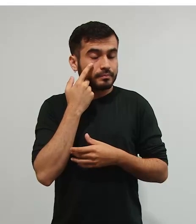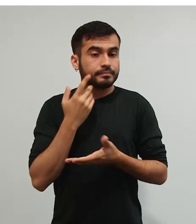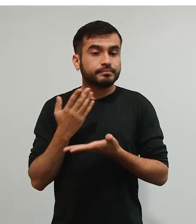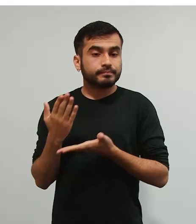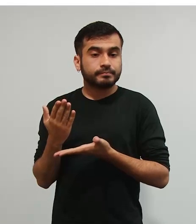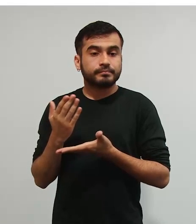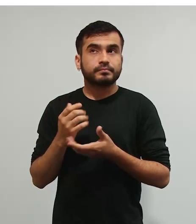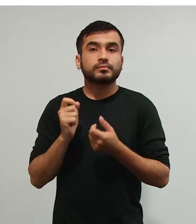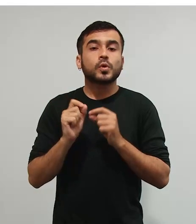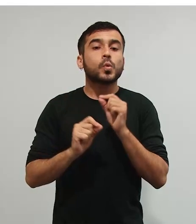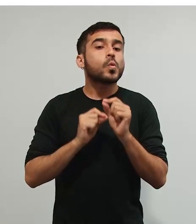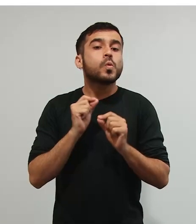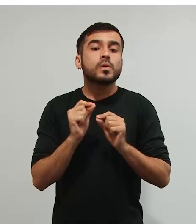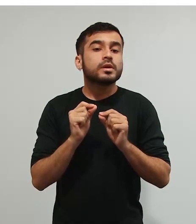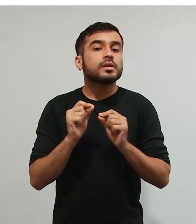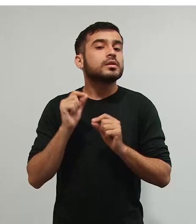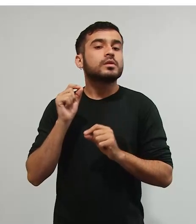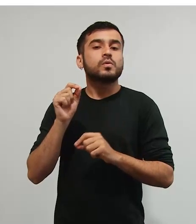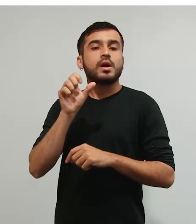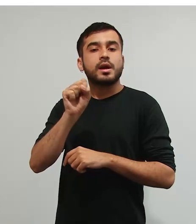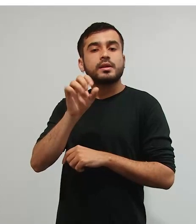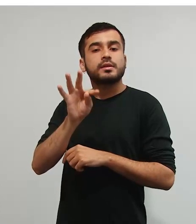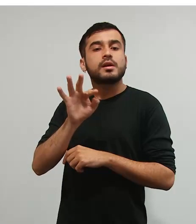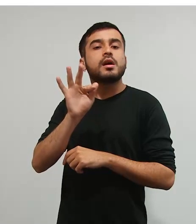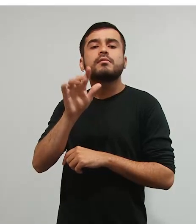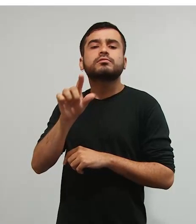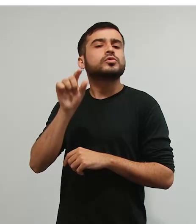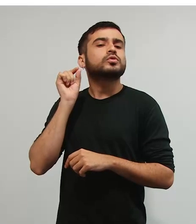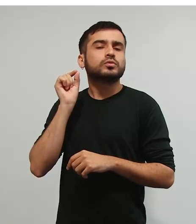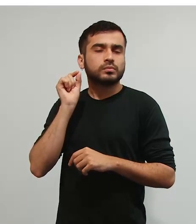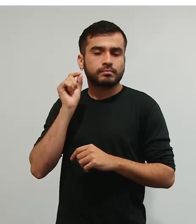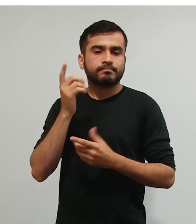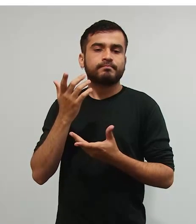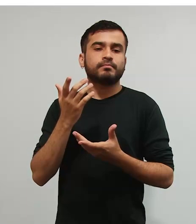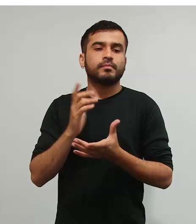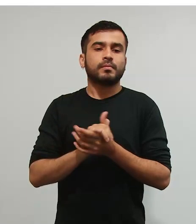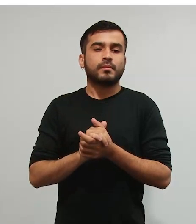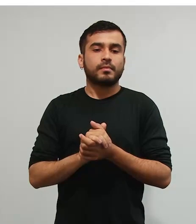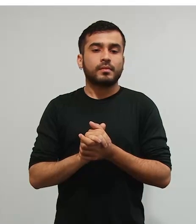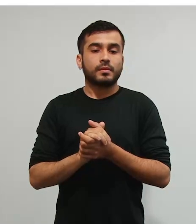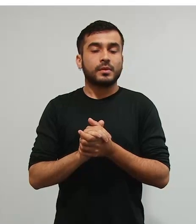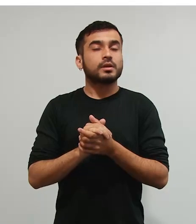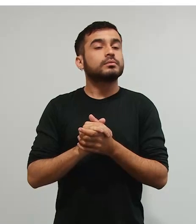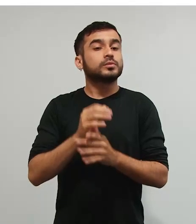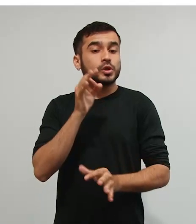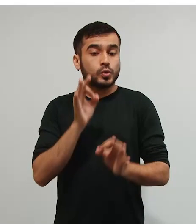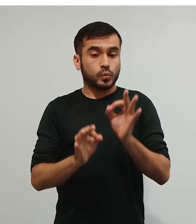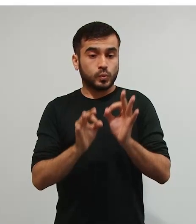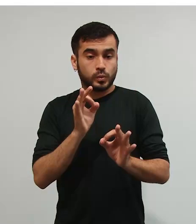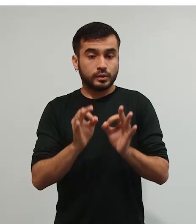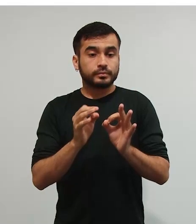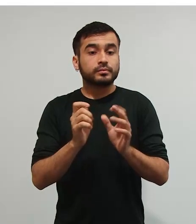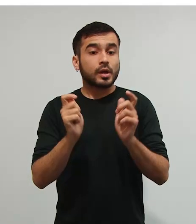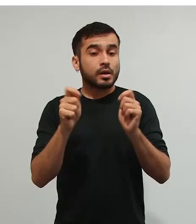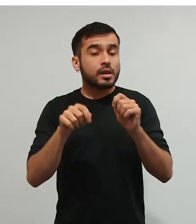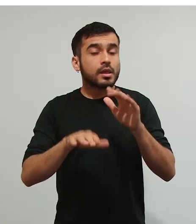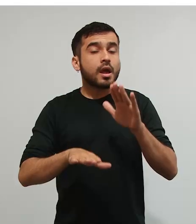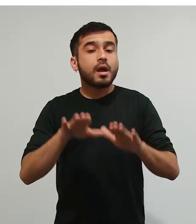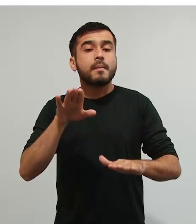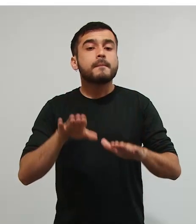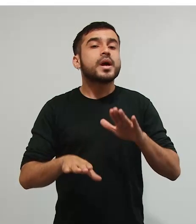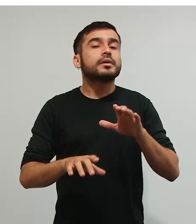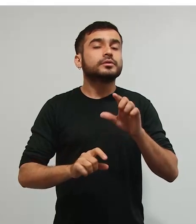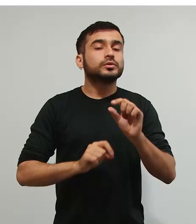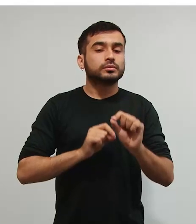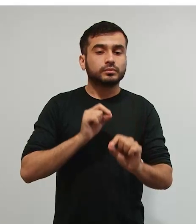vejam. O que decidiu o STF? Que o ajuizamento da execução fiscal depende de